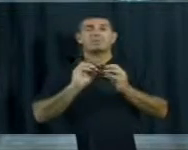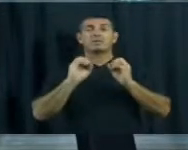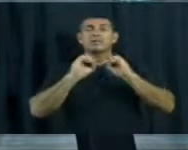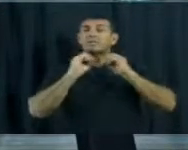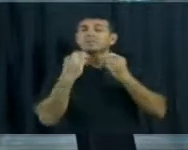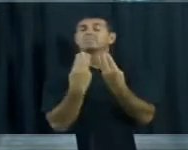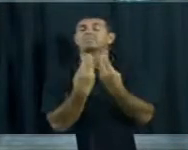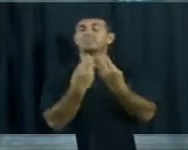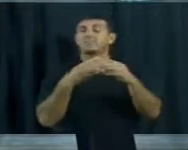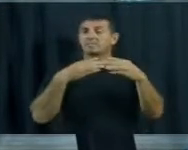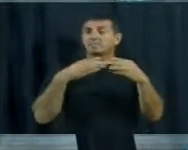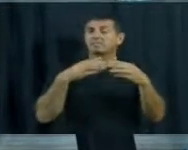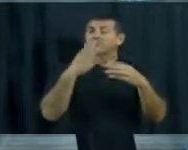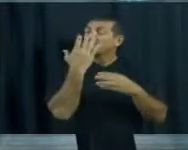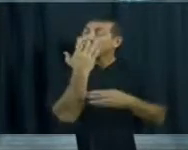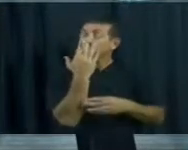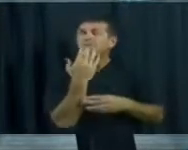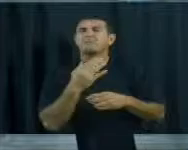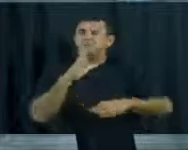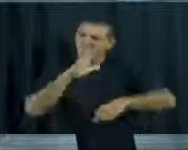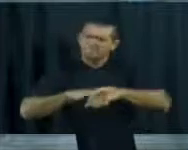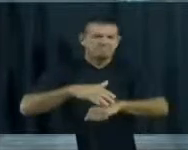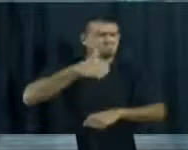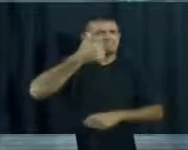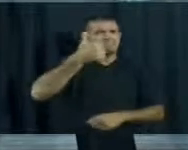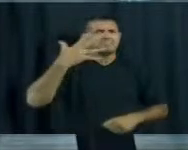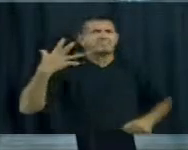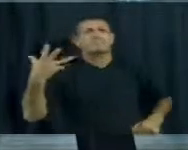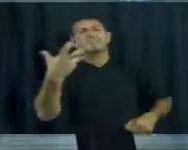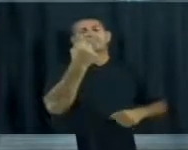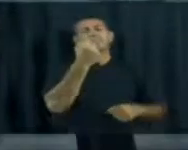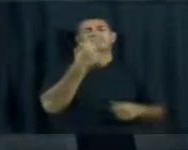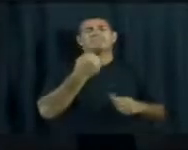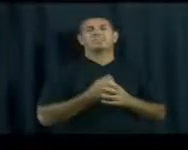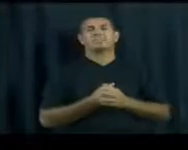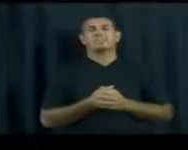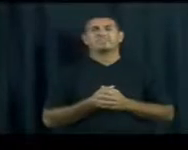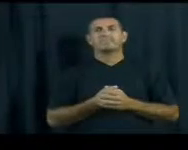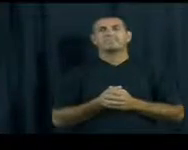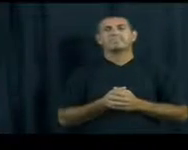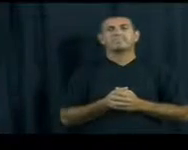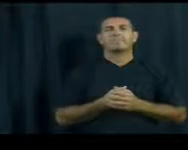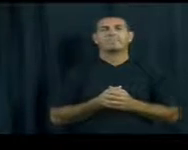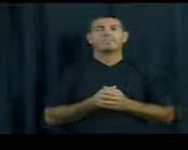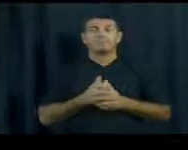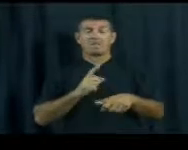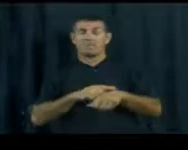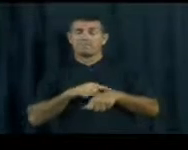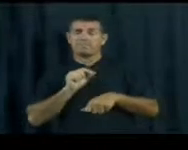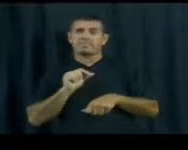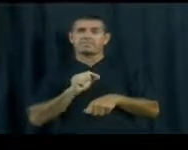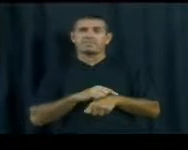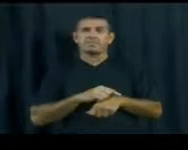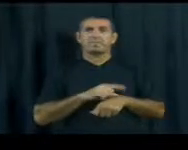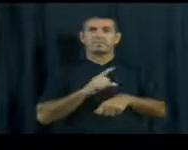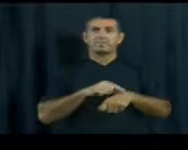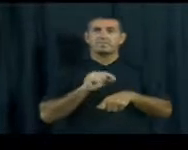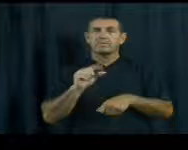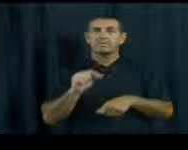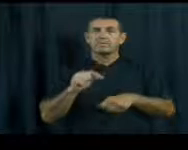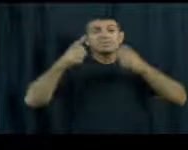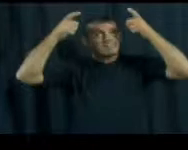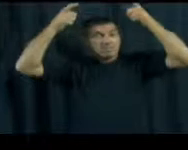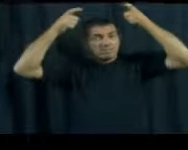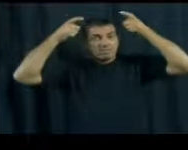carnaval que foram realmente um sucesso. Você pode colocar as imagens que eu vou falando. Esse momento... Não, esse é da